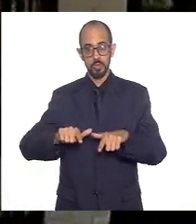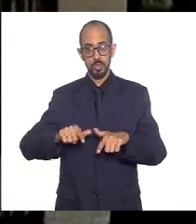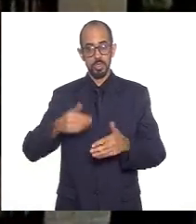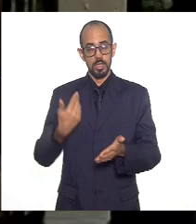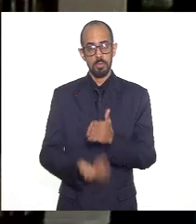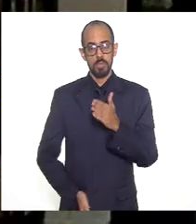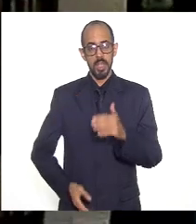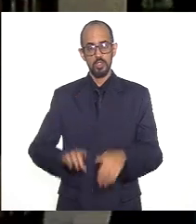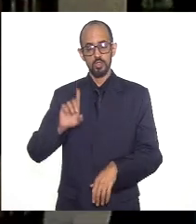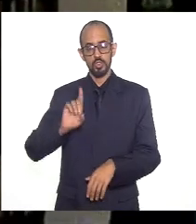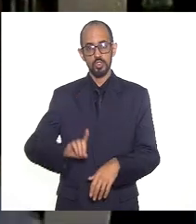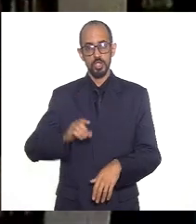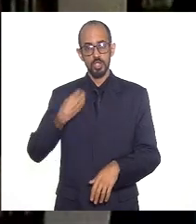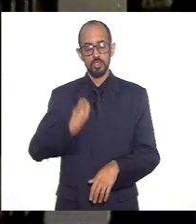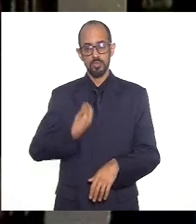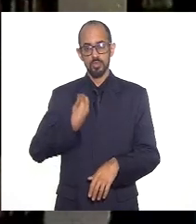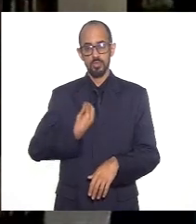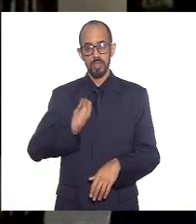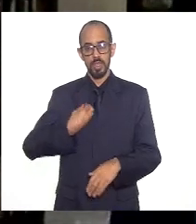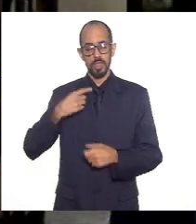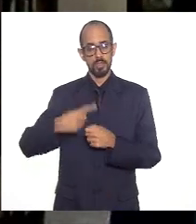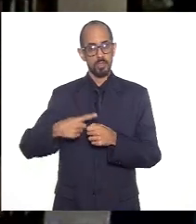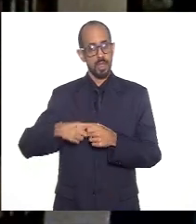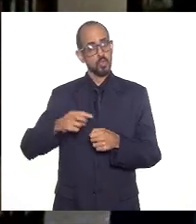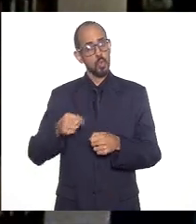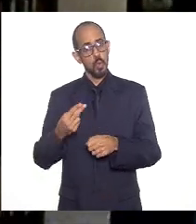de viver na cidade, no Estado.